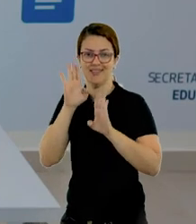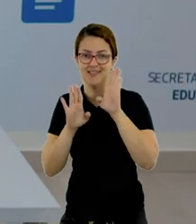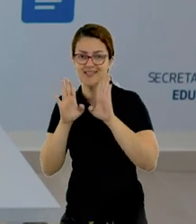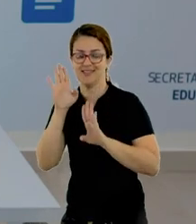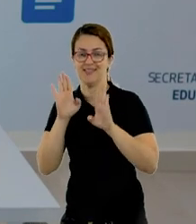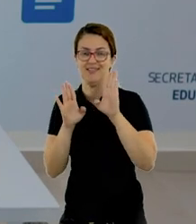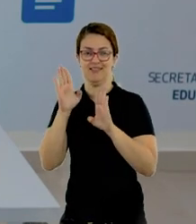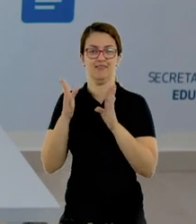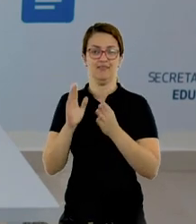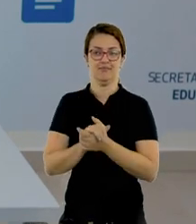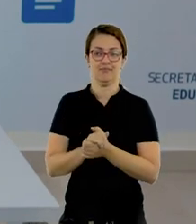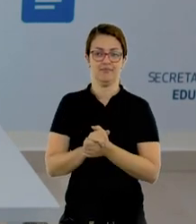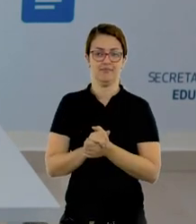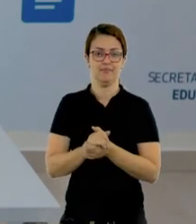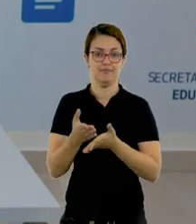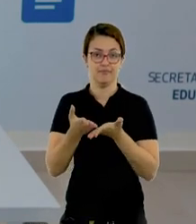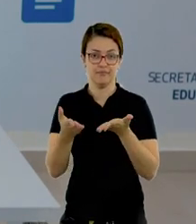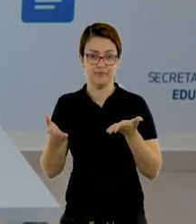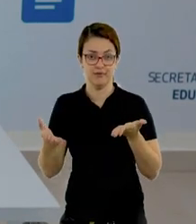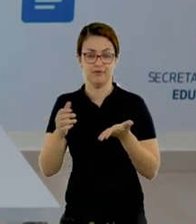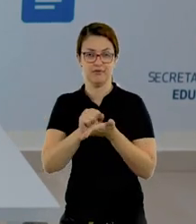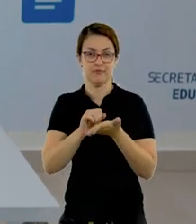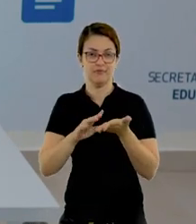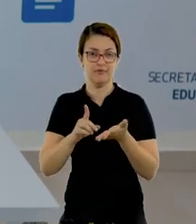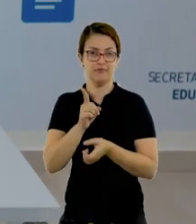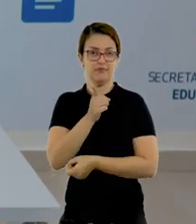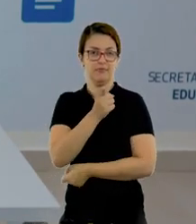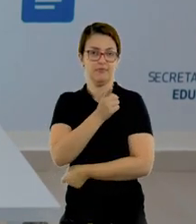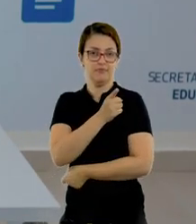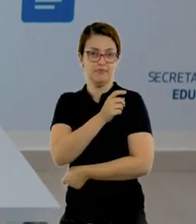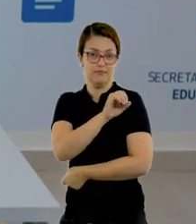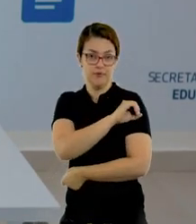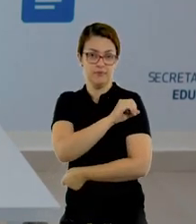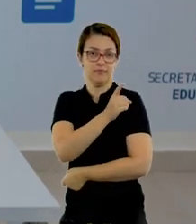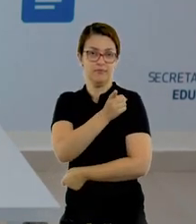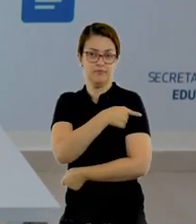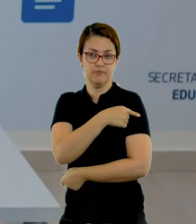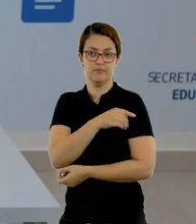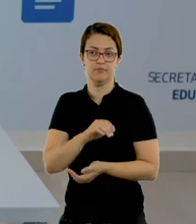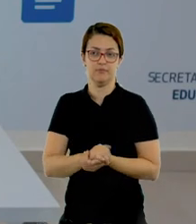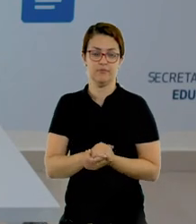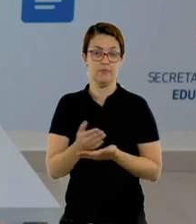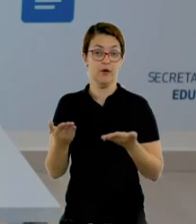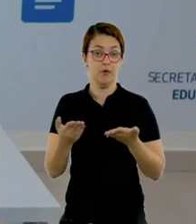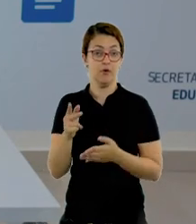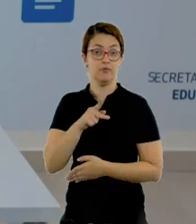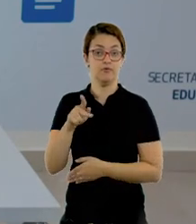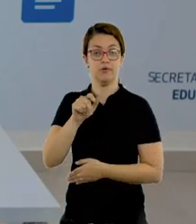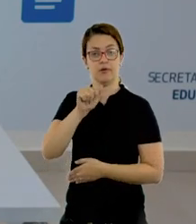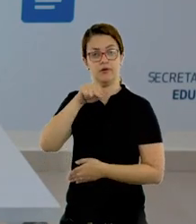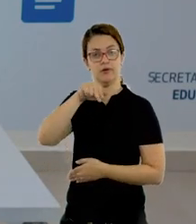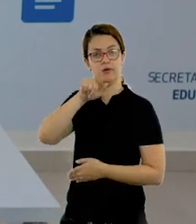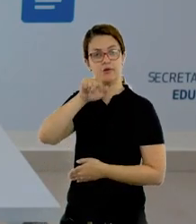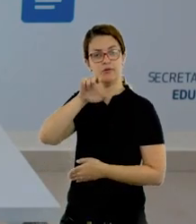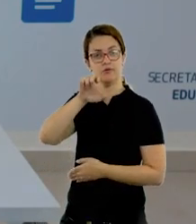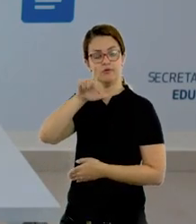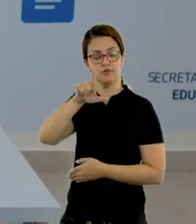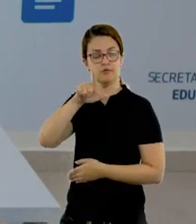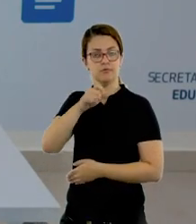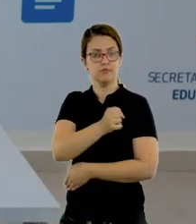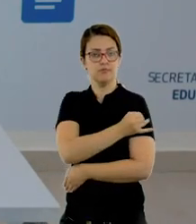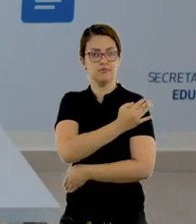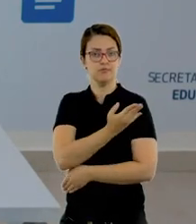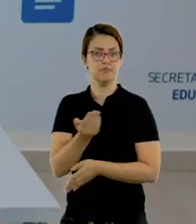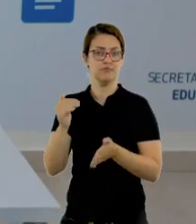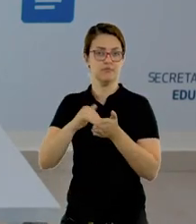mímicas possível. Ok? Essas foram as lições do pré-1, pré-2 do primeiro ano. Agora fica a professora Angel para as atividades das